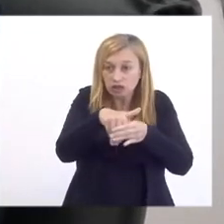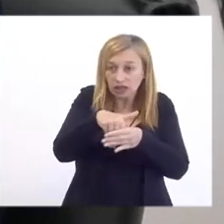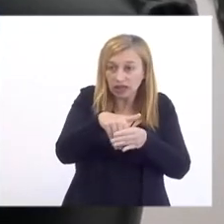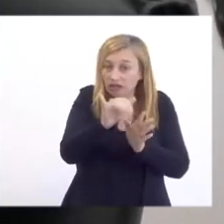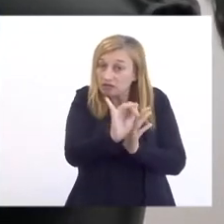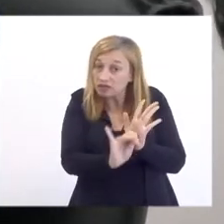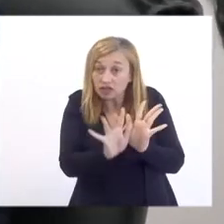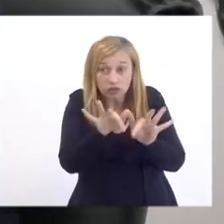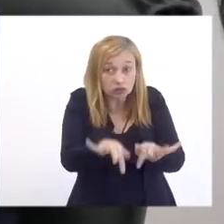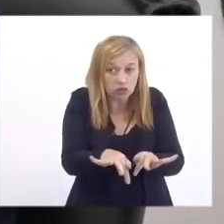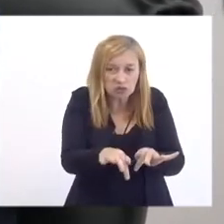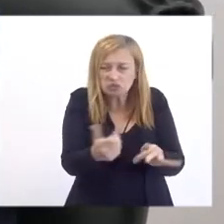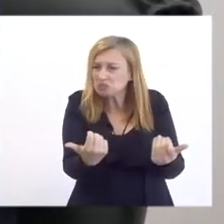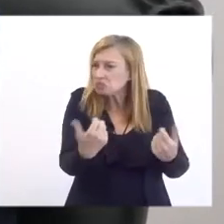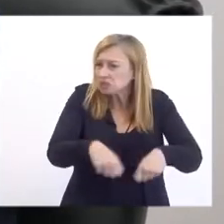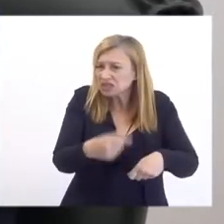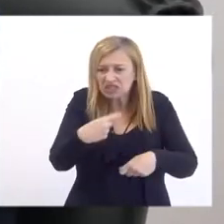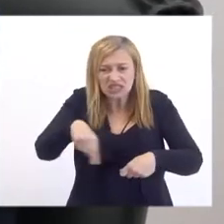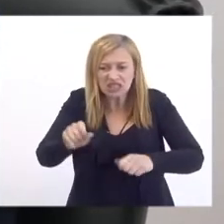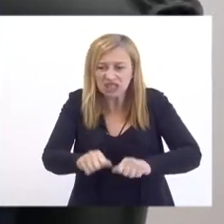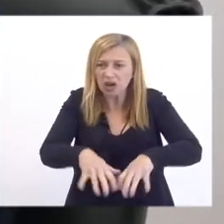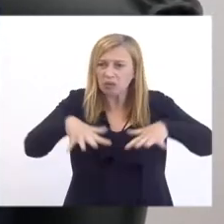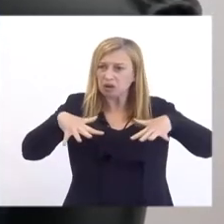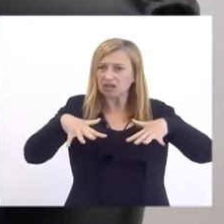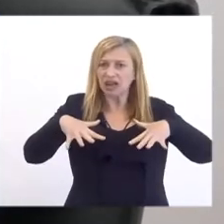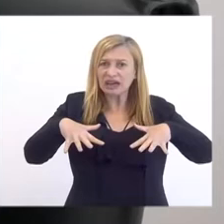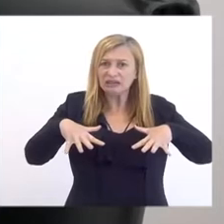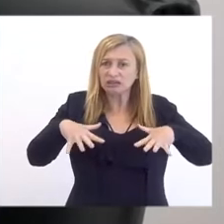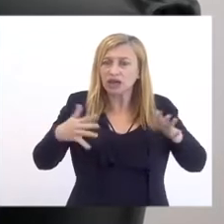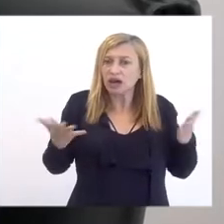relatório, se não precisasse ir a plenário,